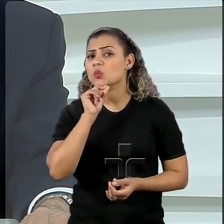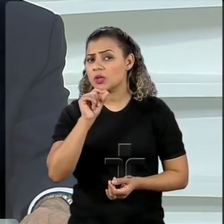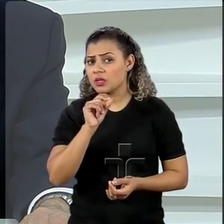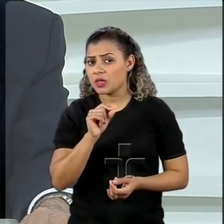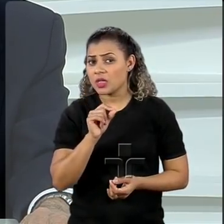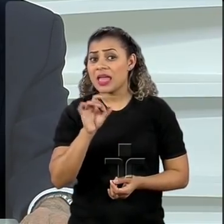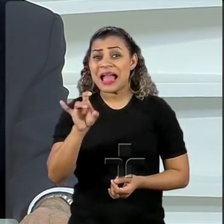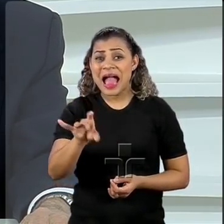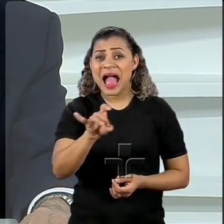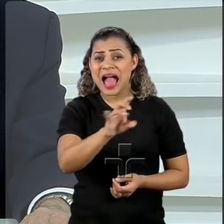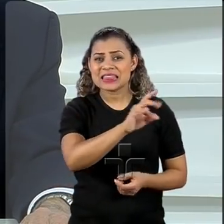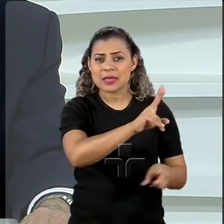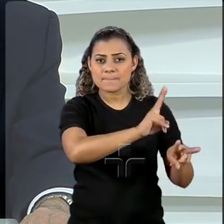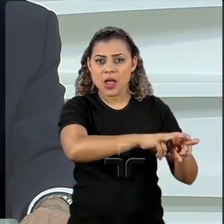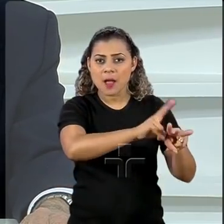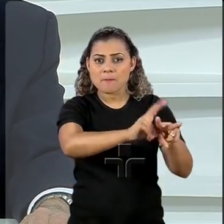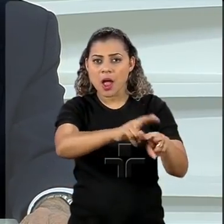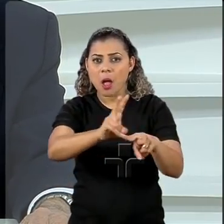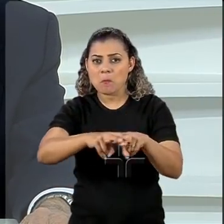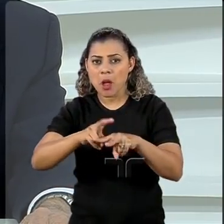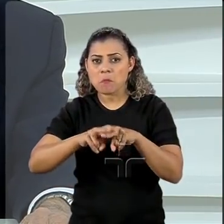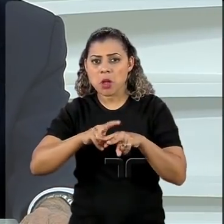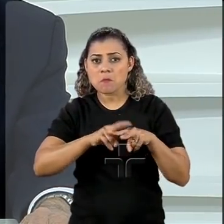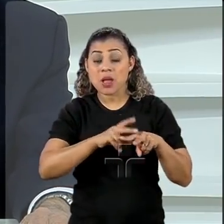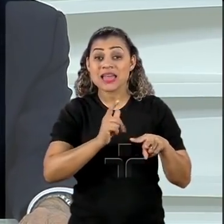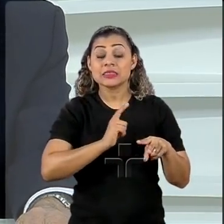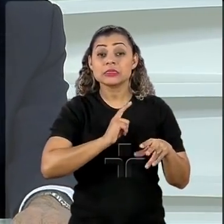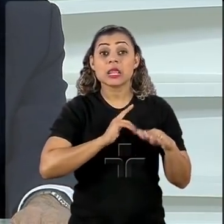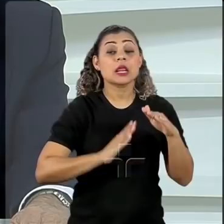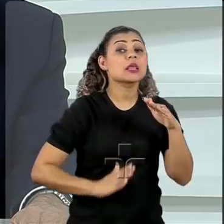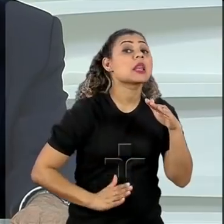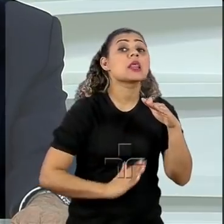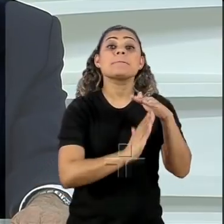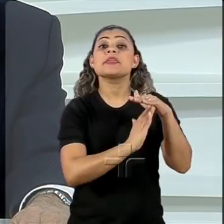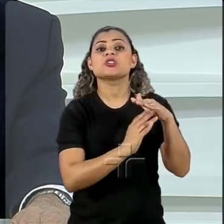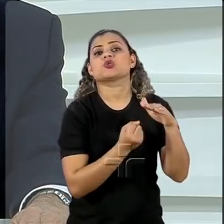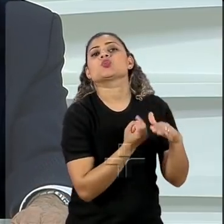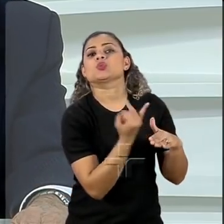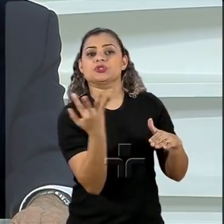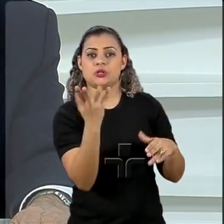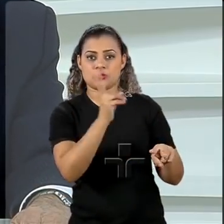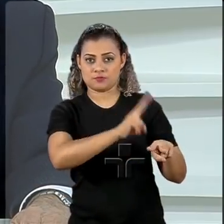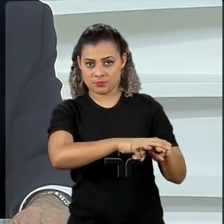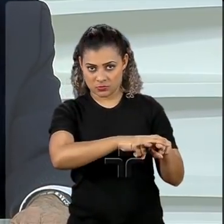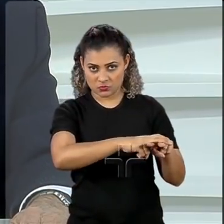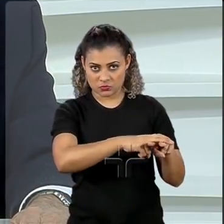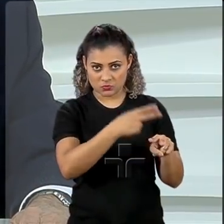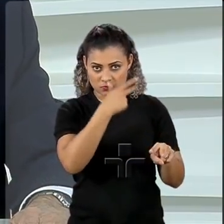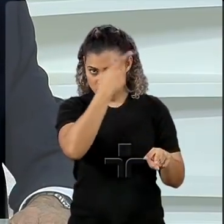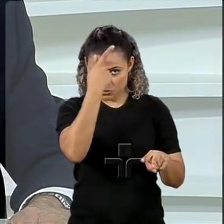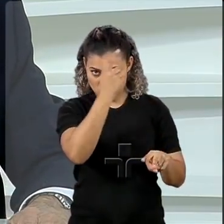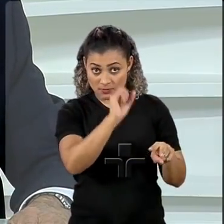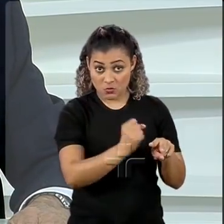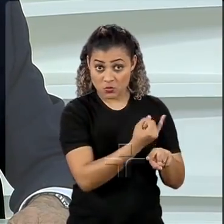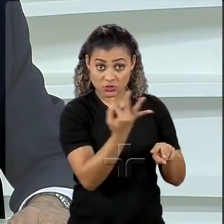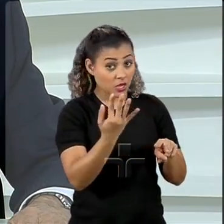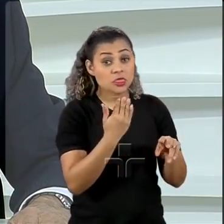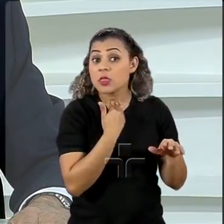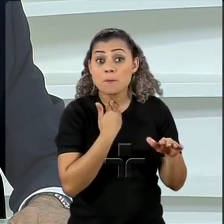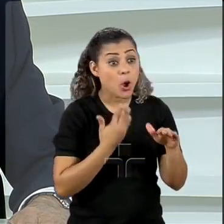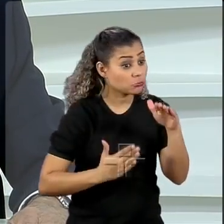cada presídio tem a capacidade para tantos presos. Portanto, não pode ultrapassar